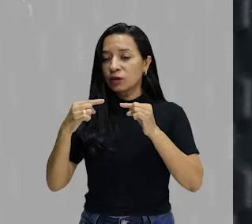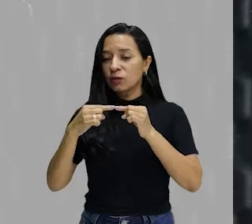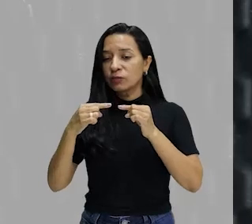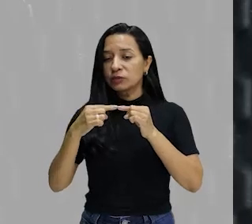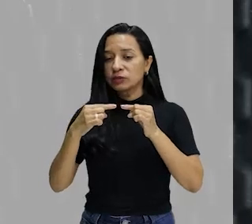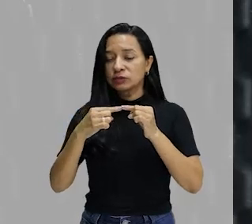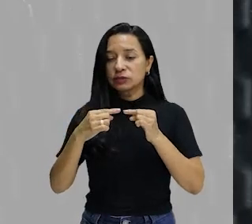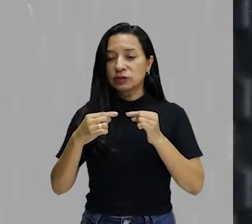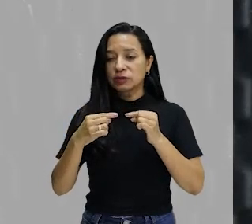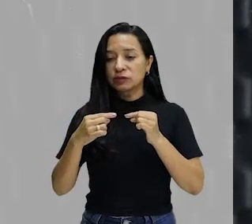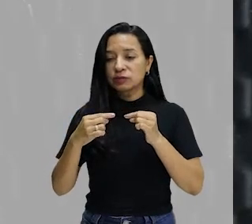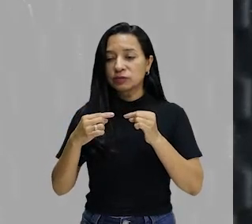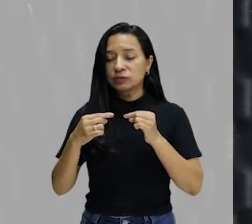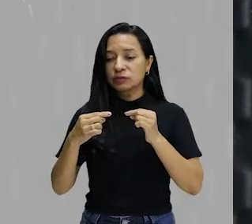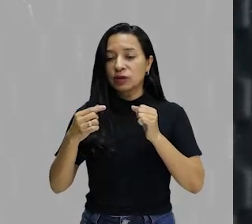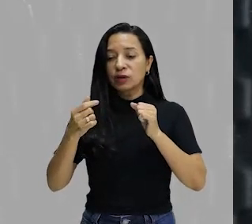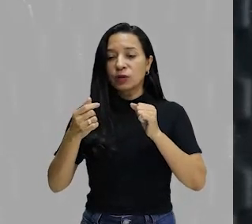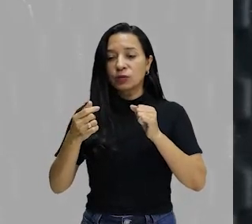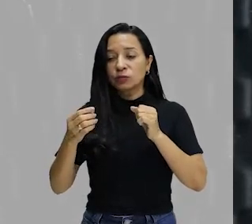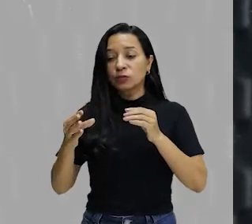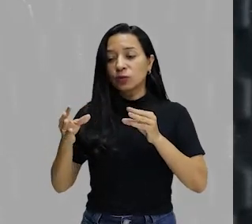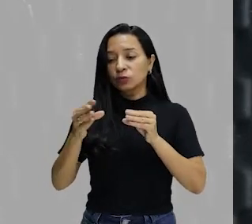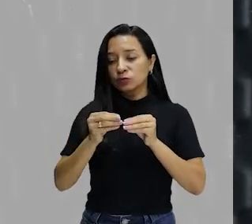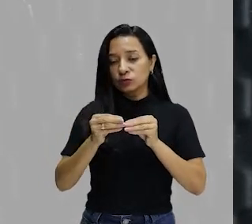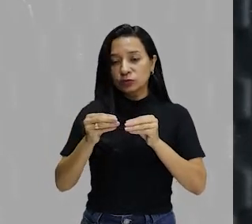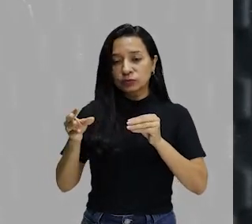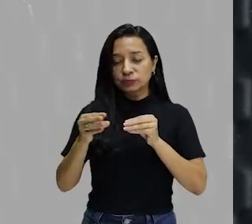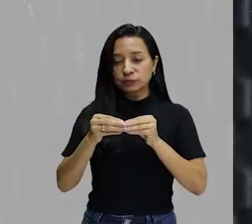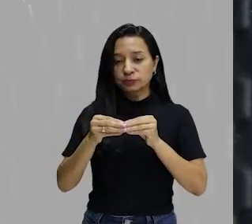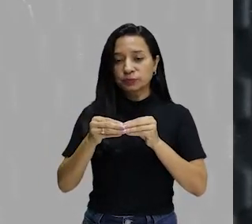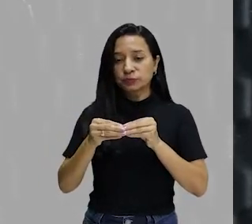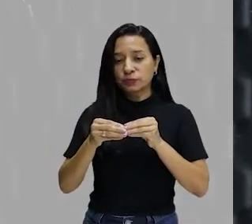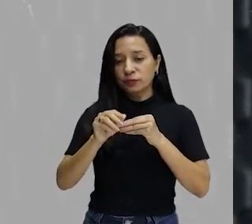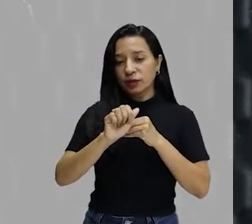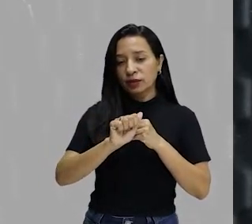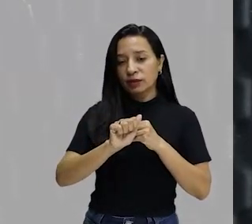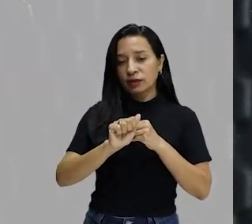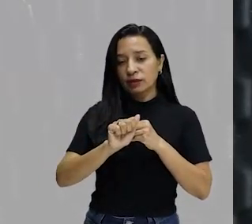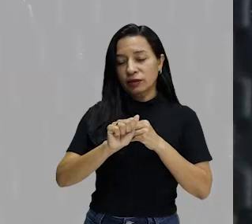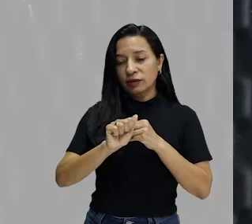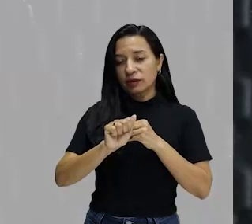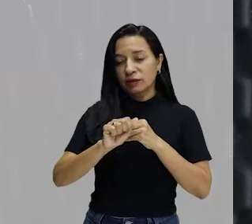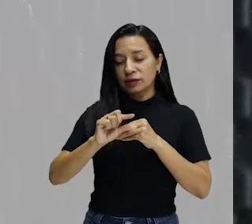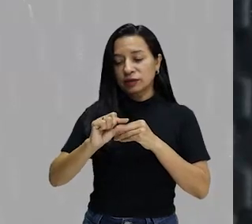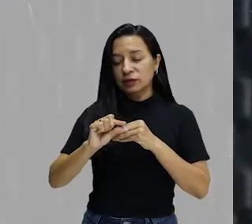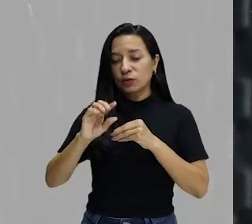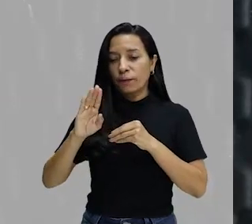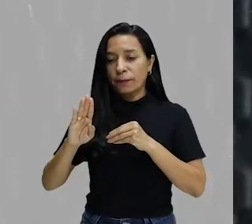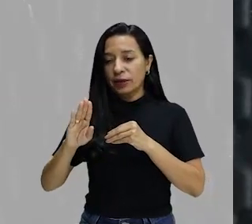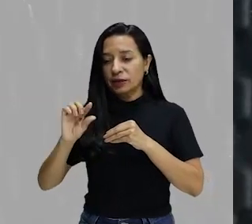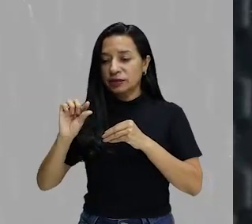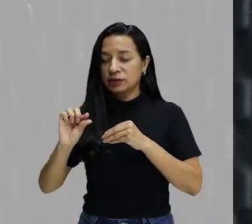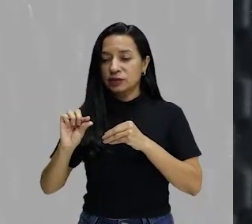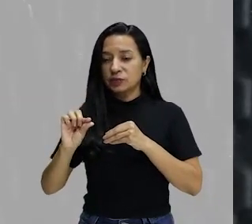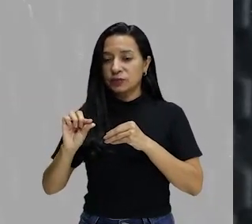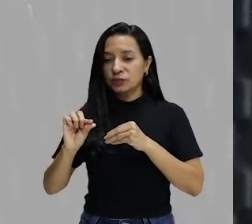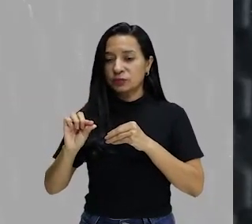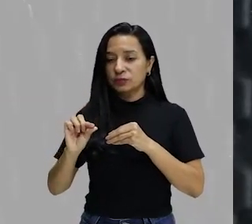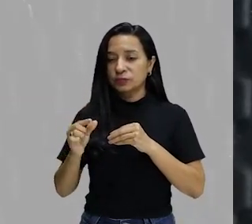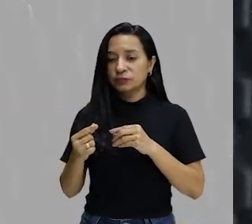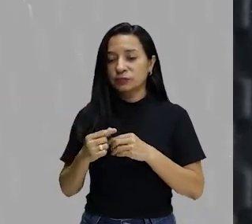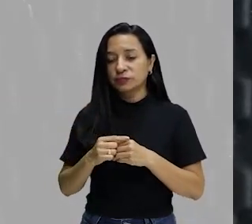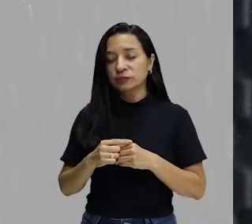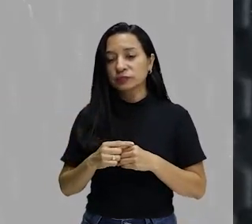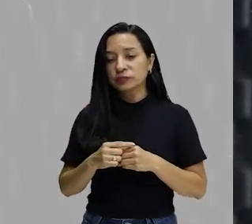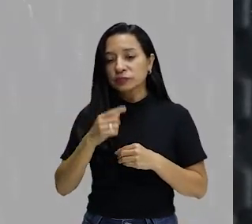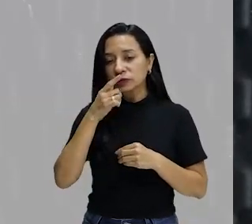vai ser quando eu junto este Azinho com este Bzinho, vai gerar Azinho Bzinho. Então, esse indivíduo duplo heterozigoto,